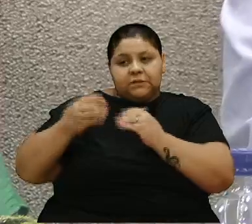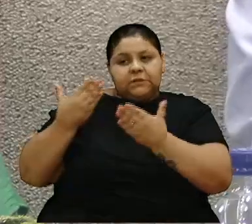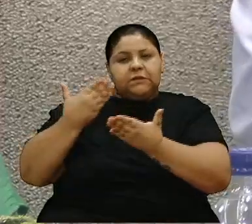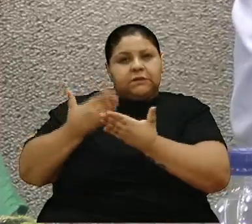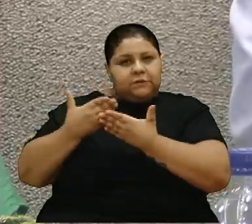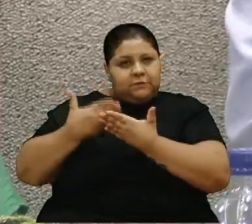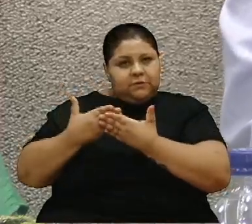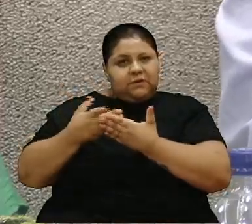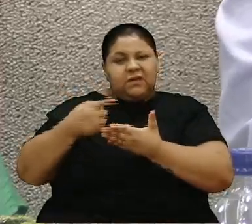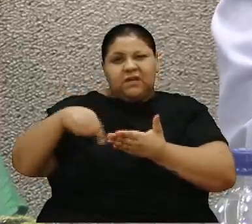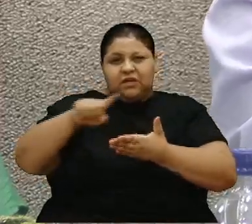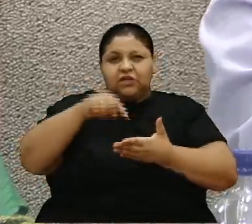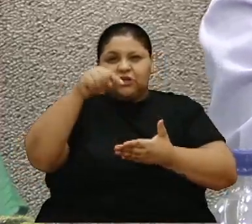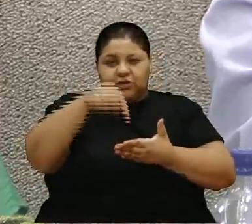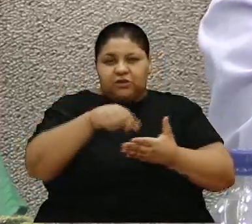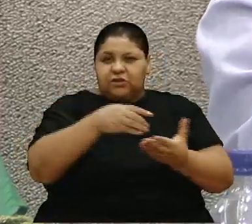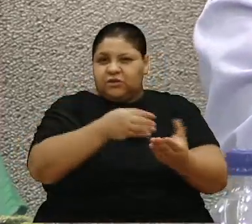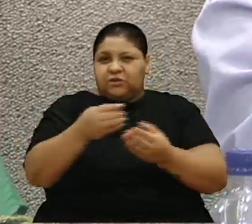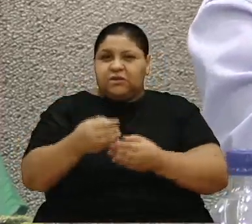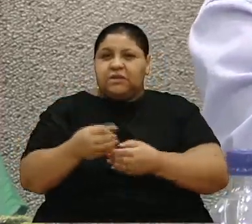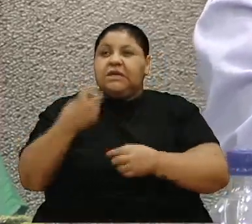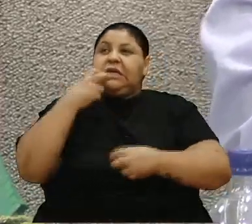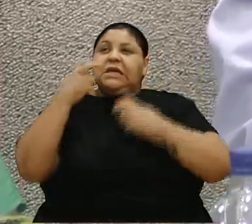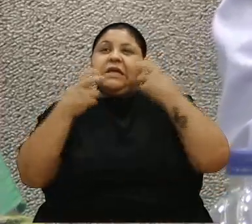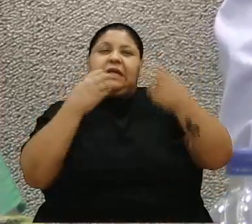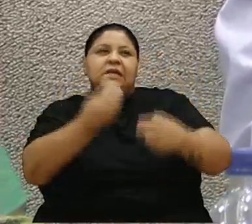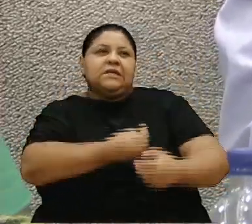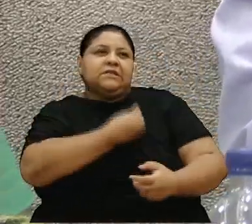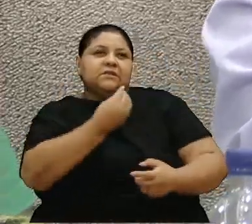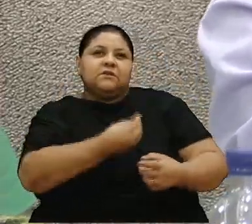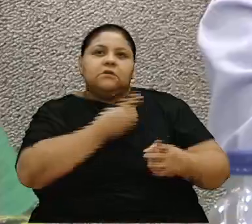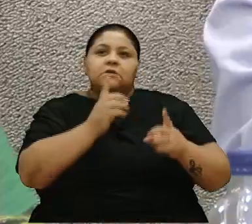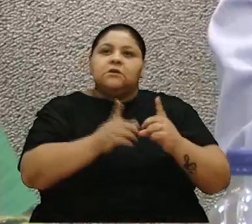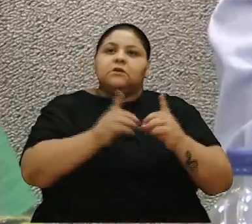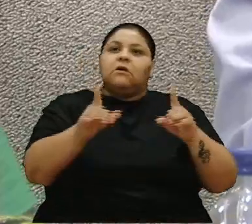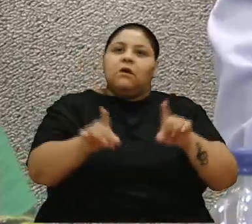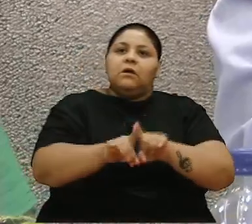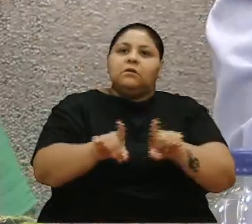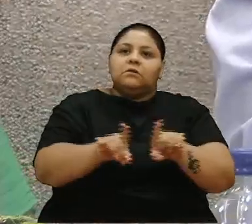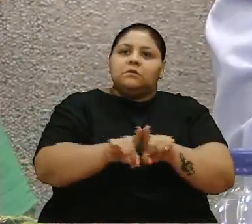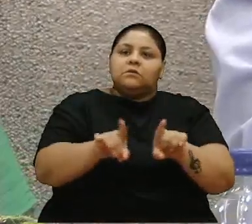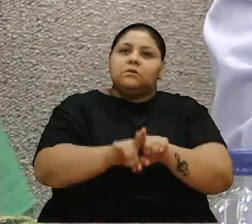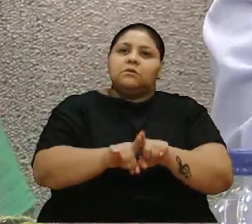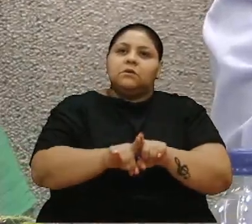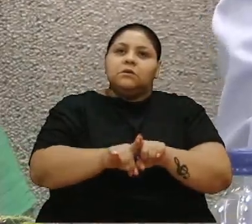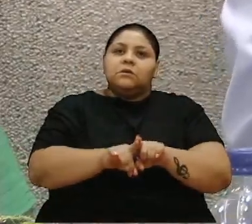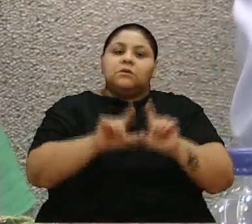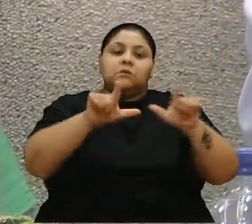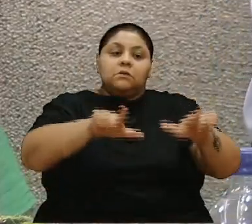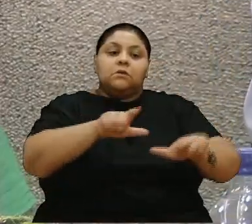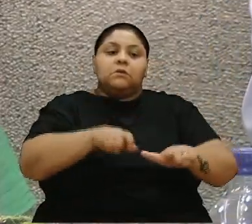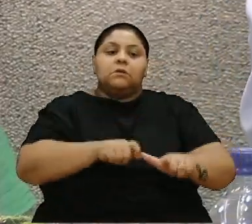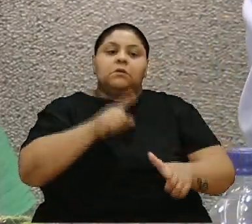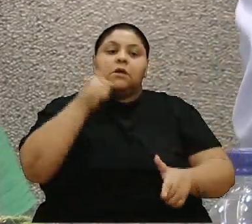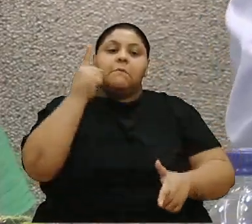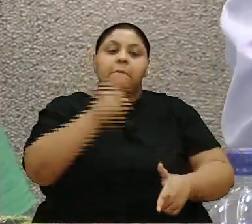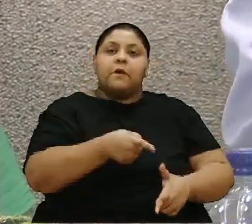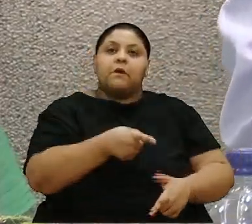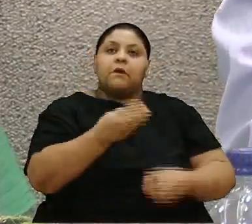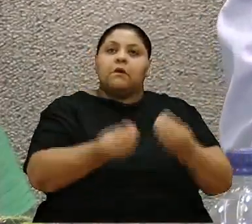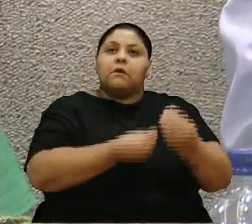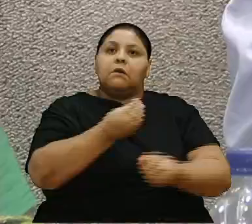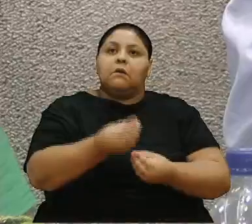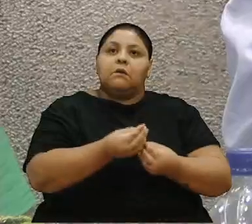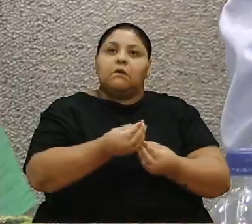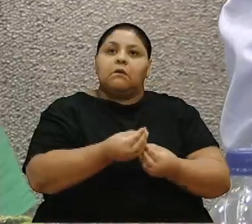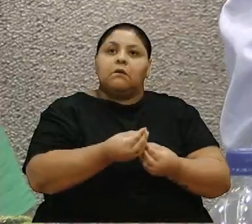E a gente aqui, muita gente grita que se vive numa democracia, mas a democracia é onde que quem manda na gente é quem recebe